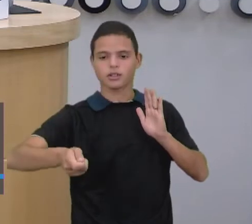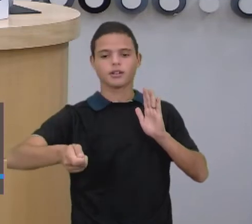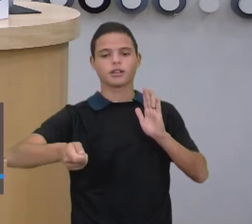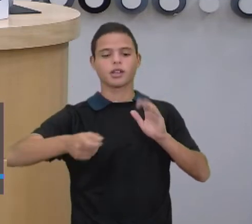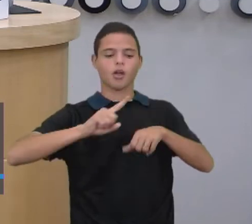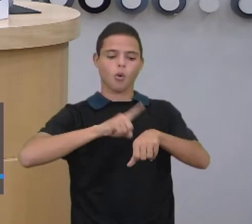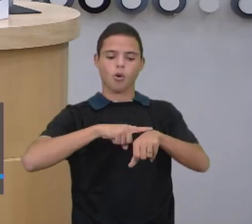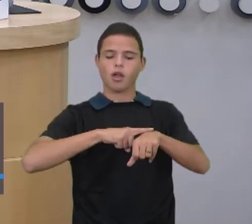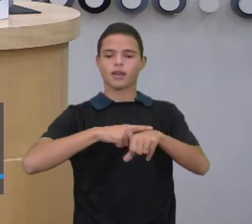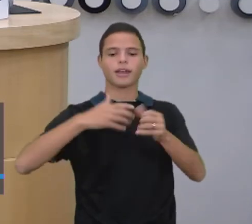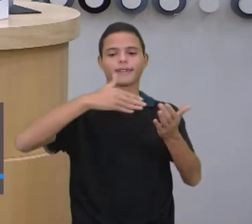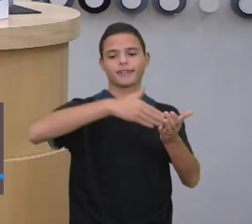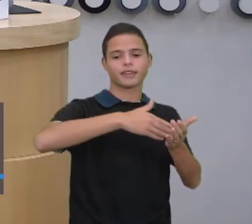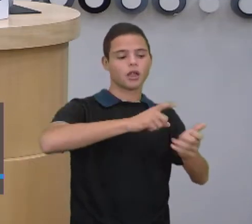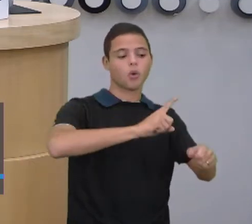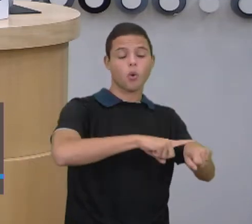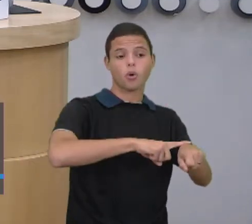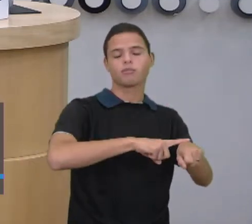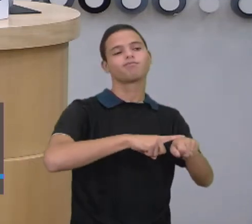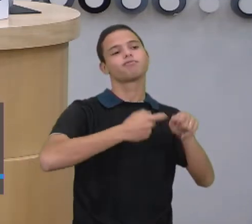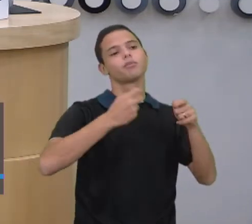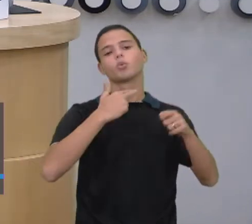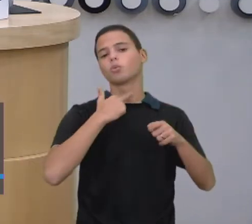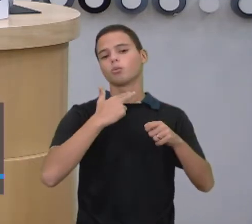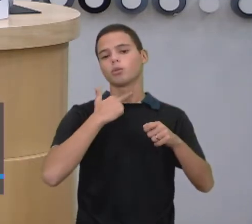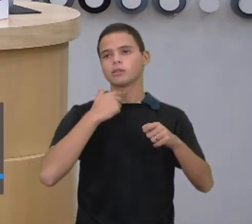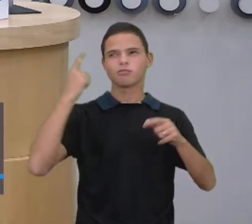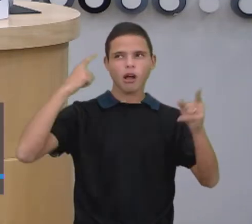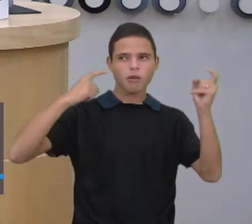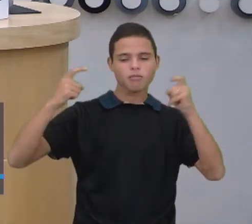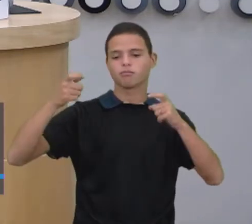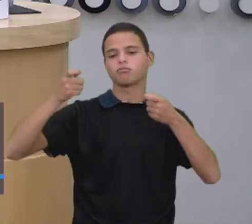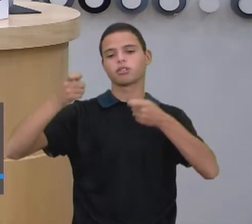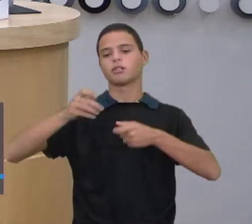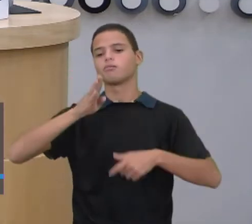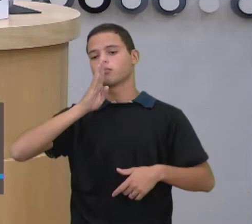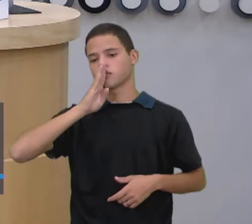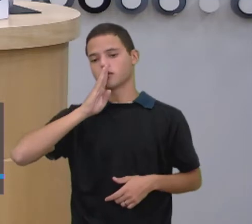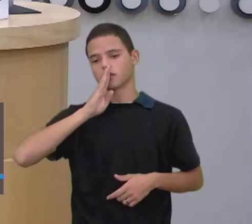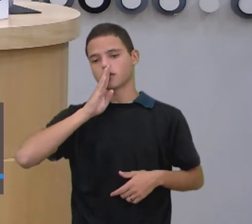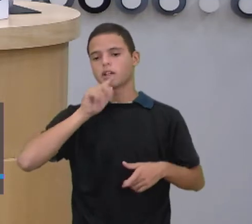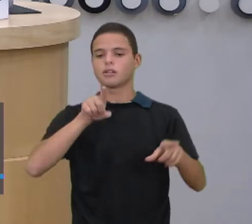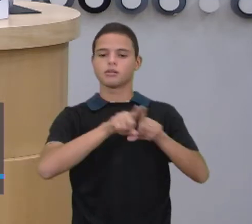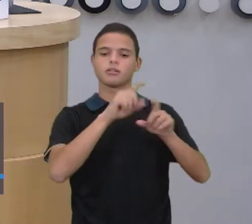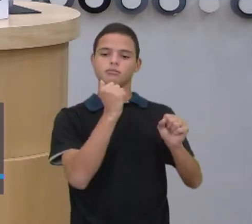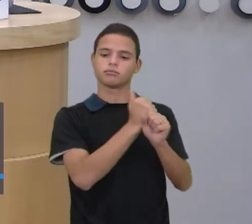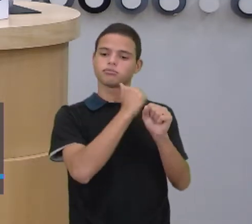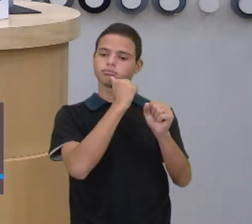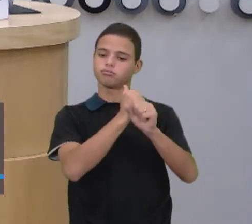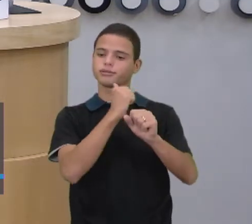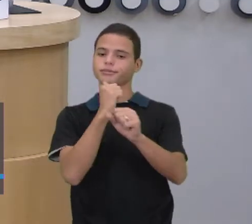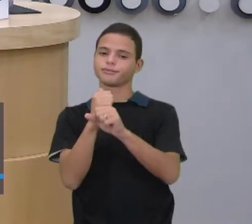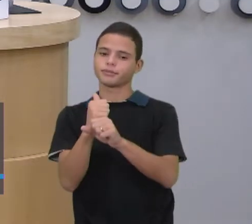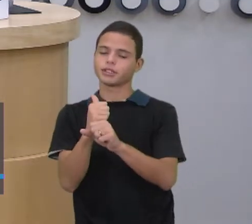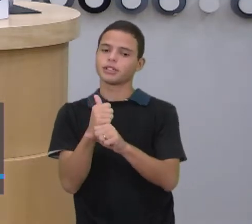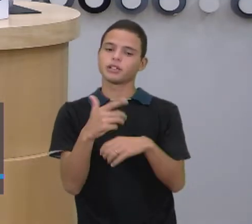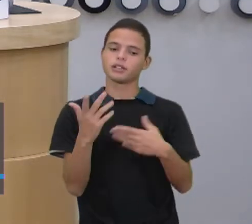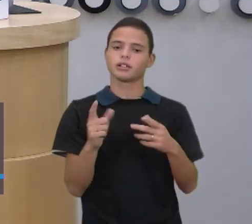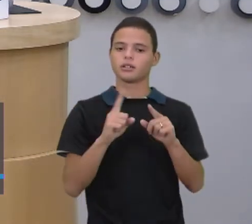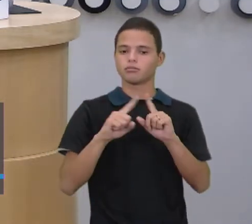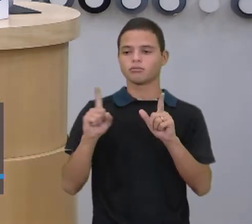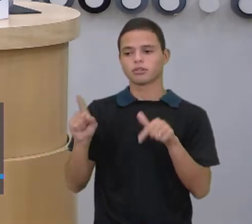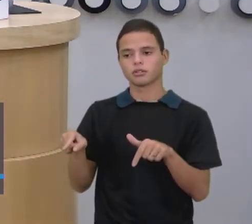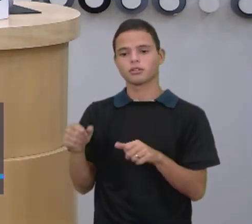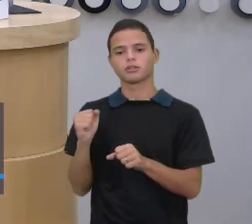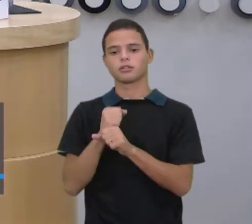determinado horário. E isso também vale para a construção civil, né? Então, assim, os funcionários da